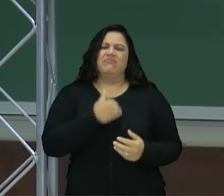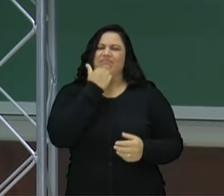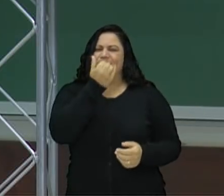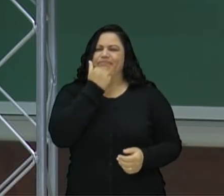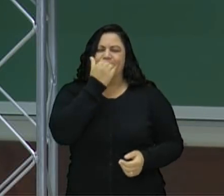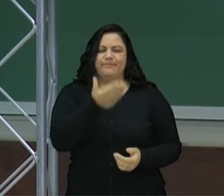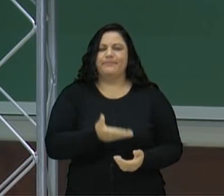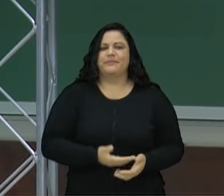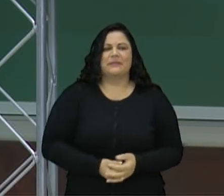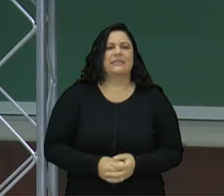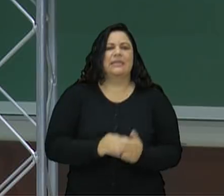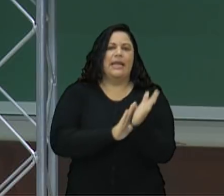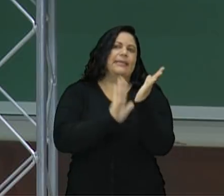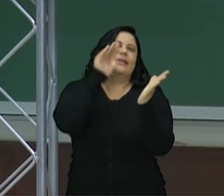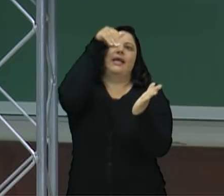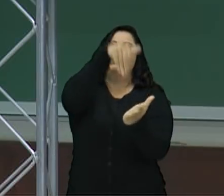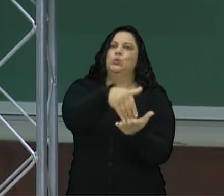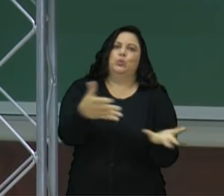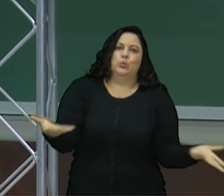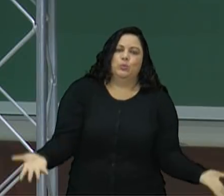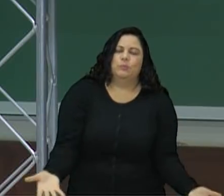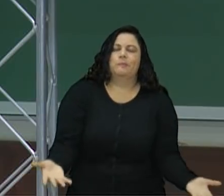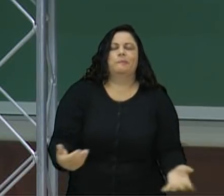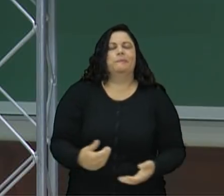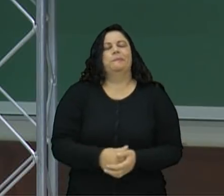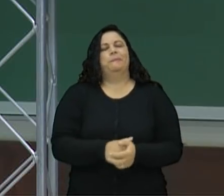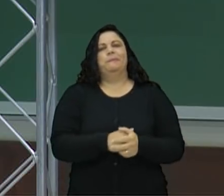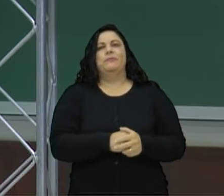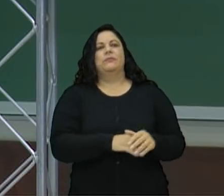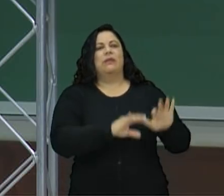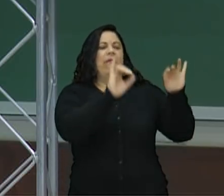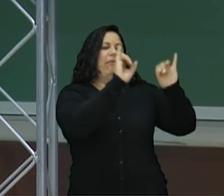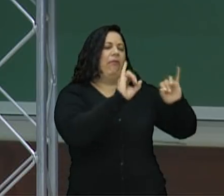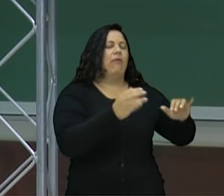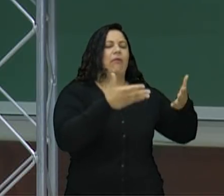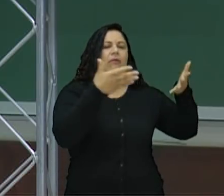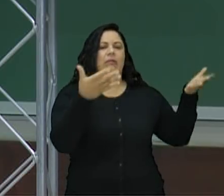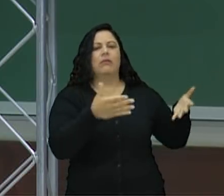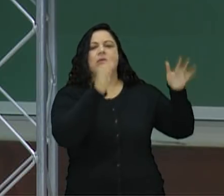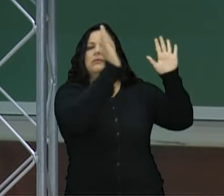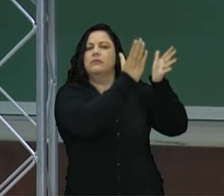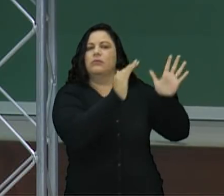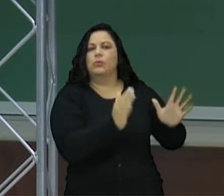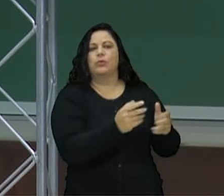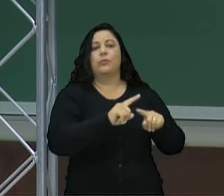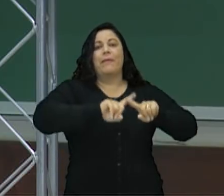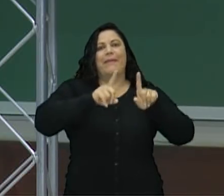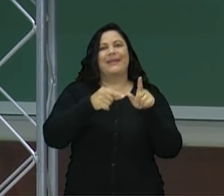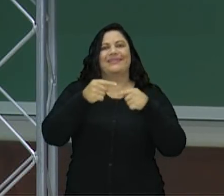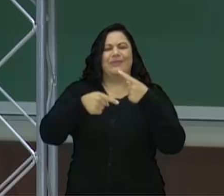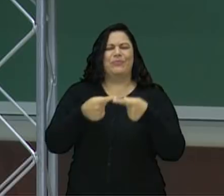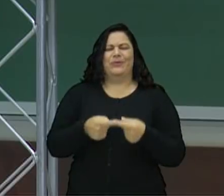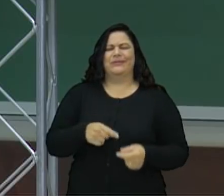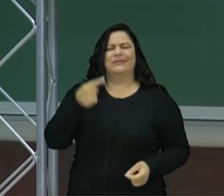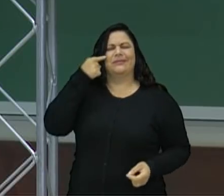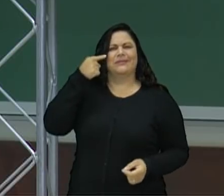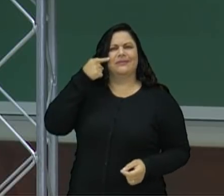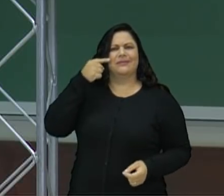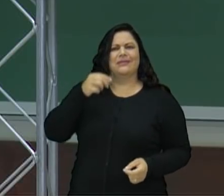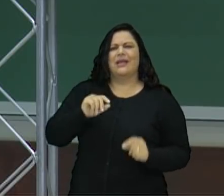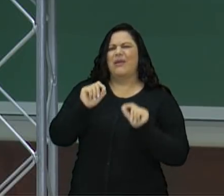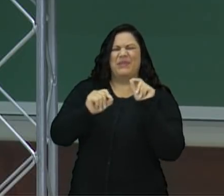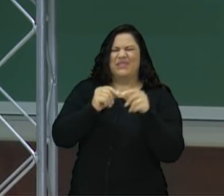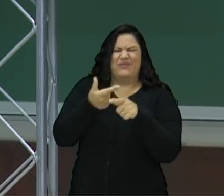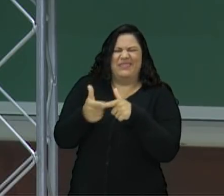obsessão pela estética, né, pelo culto ao corpo, né? Tá fazendo uma crítica, mas no final quando ele diz assim, então você não se incomoda de ter nascido